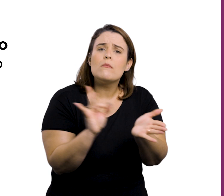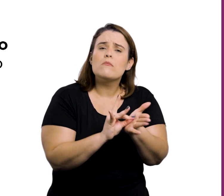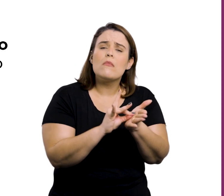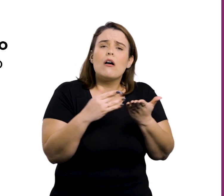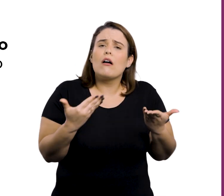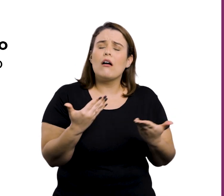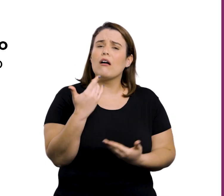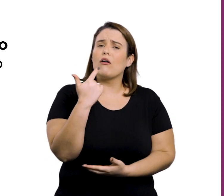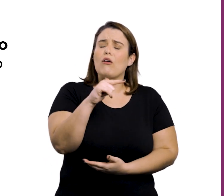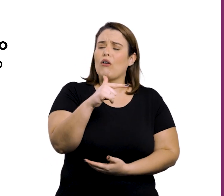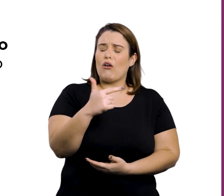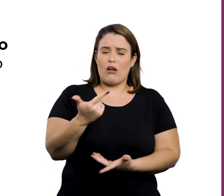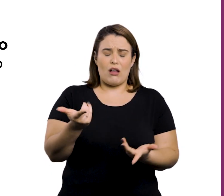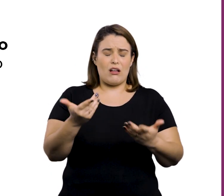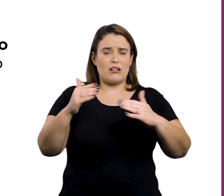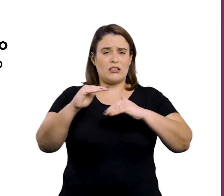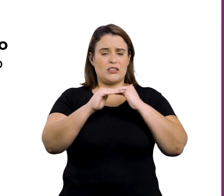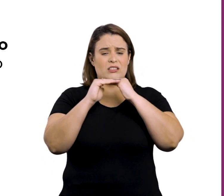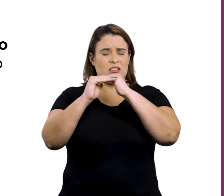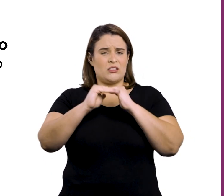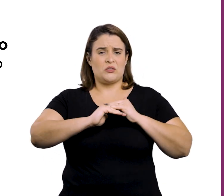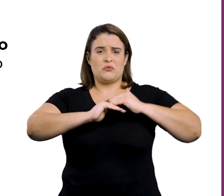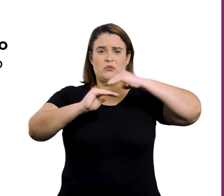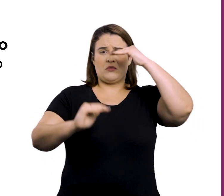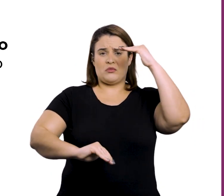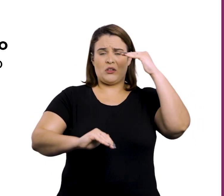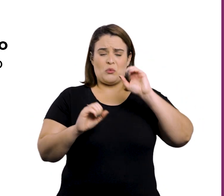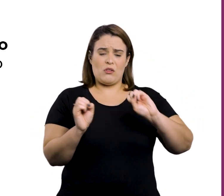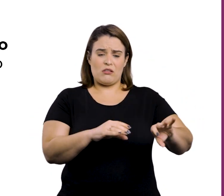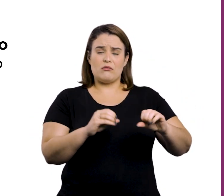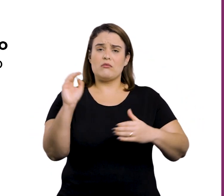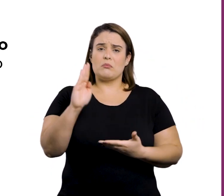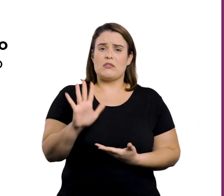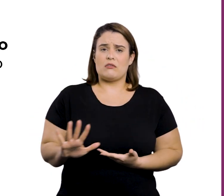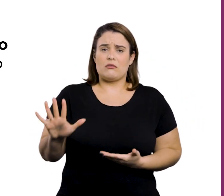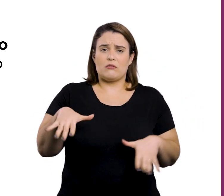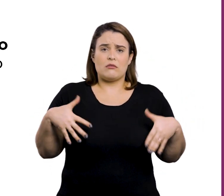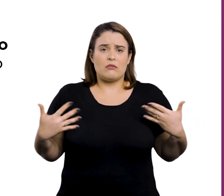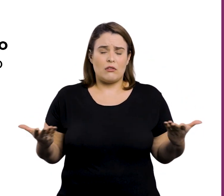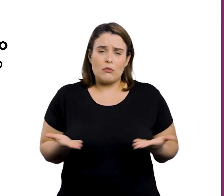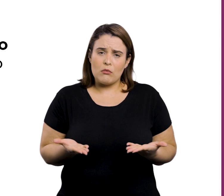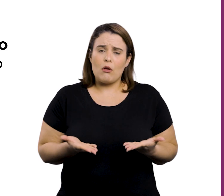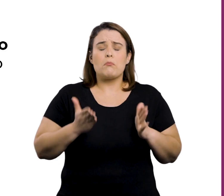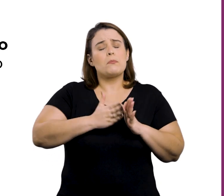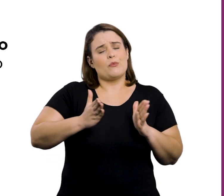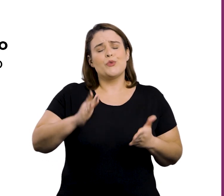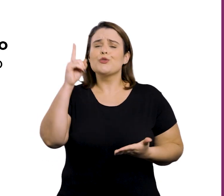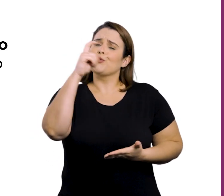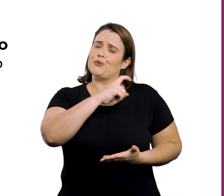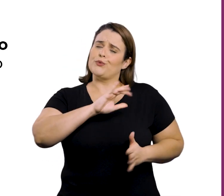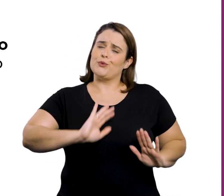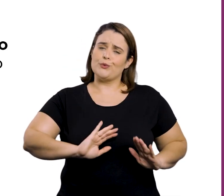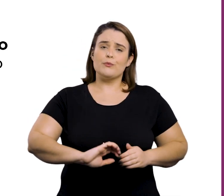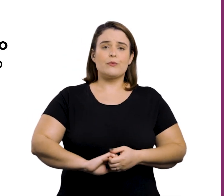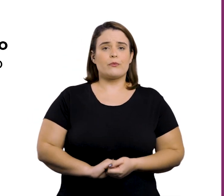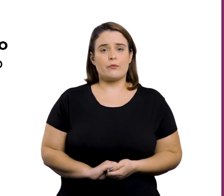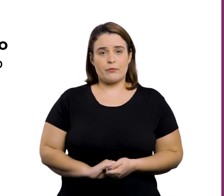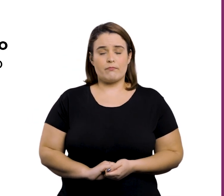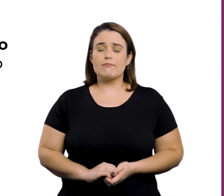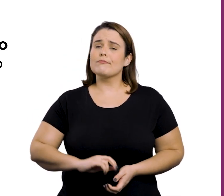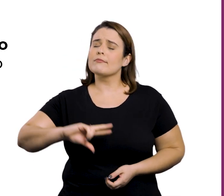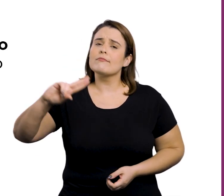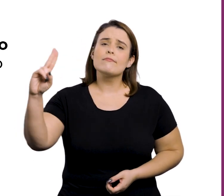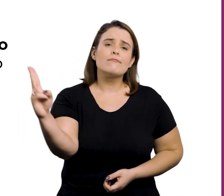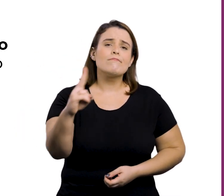fica impossível de ser concretizada sem ampliar as desigualdades da educação brasileira, ainda que seja neste período de